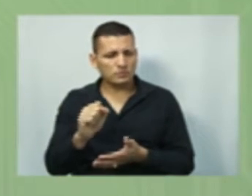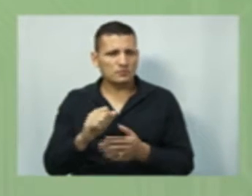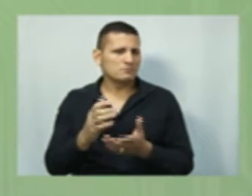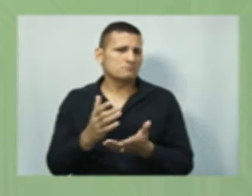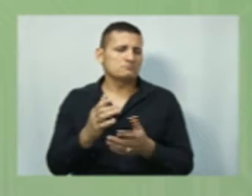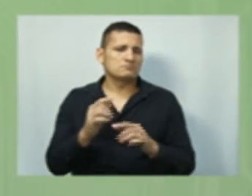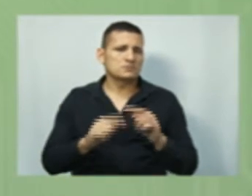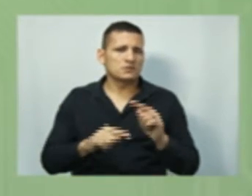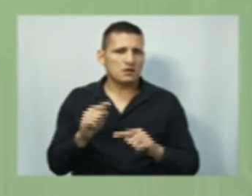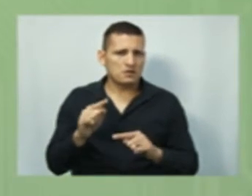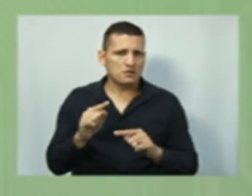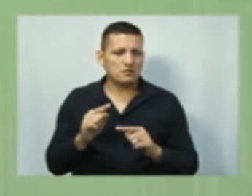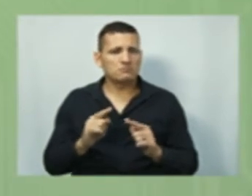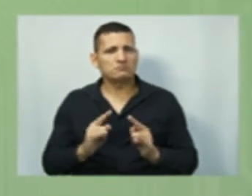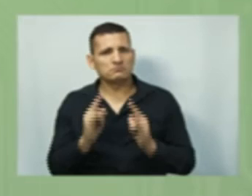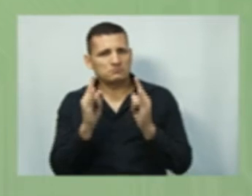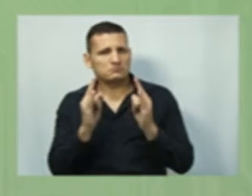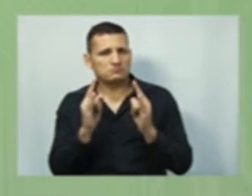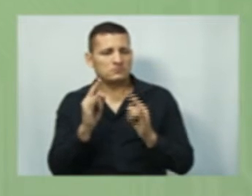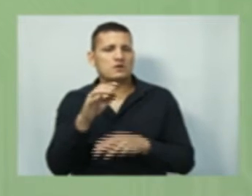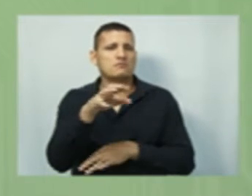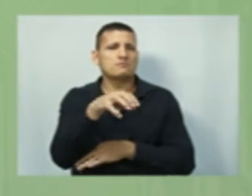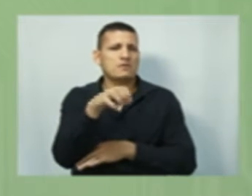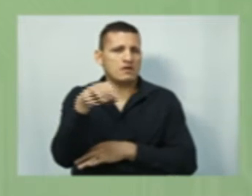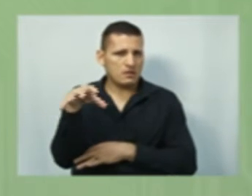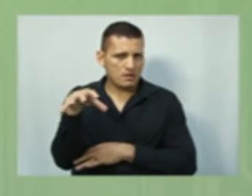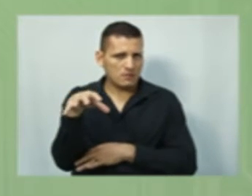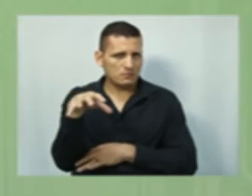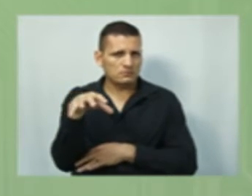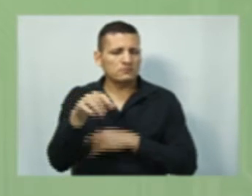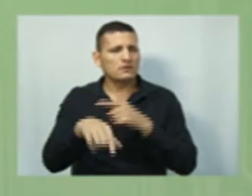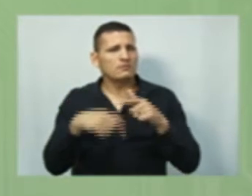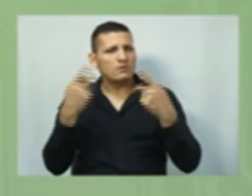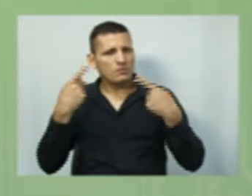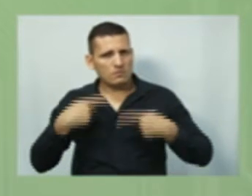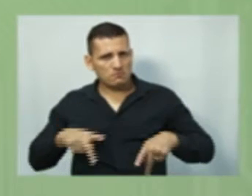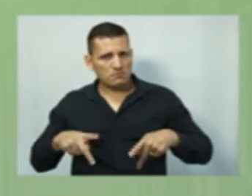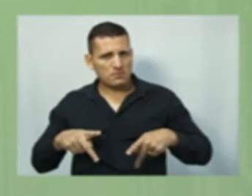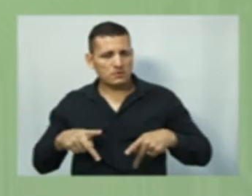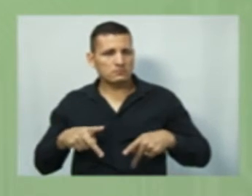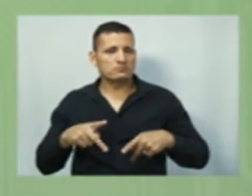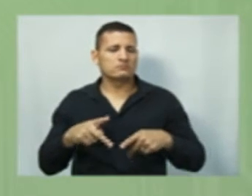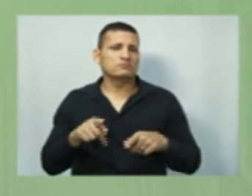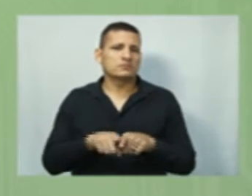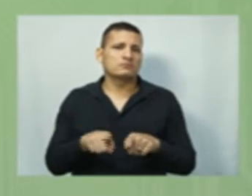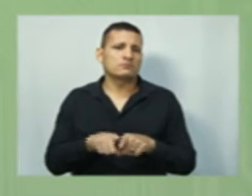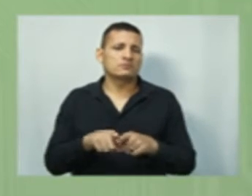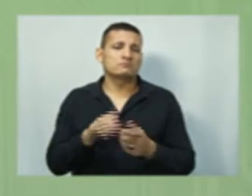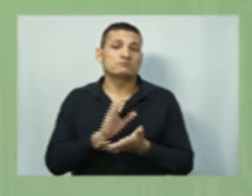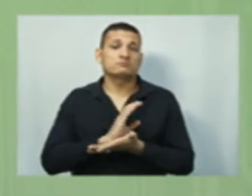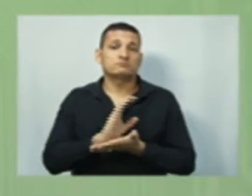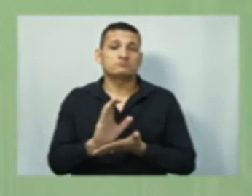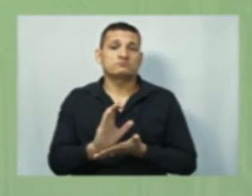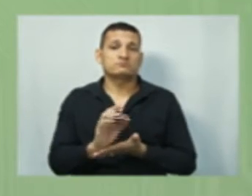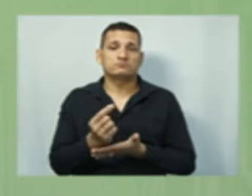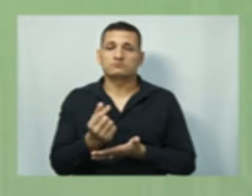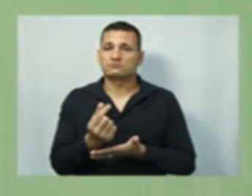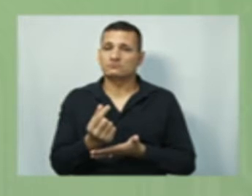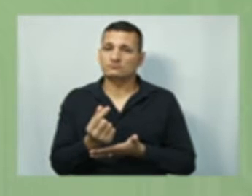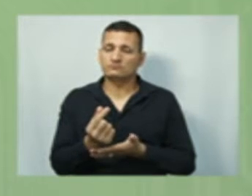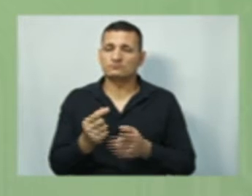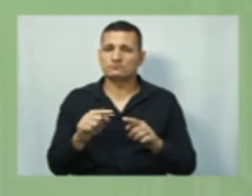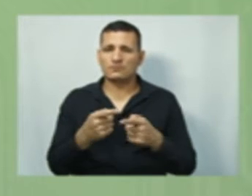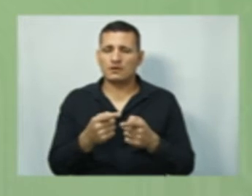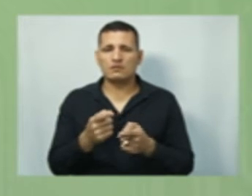equipamentos, prédios e instalações, recursos naturais, trabalho humano qualificado e recursos financeiros. De modo que nem todas